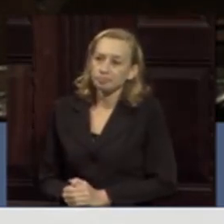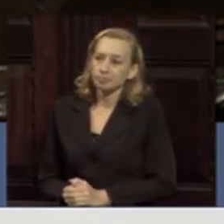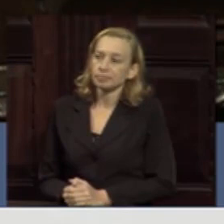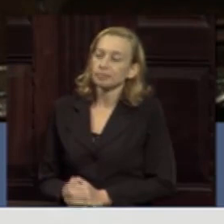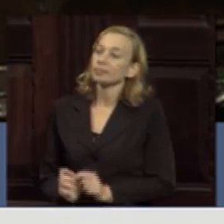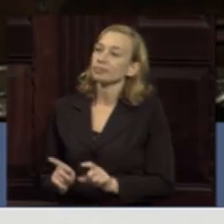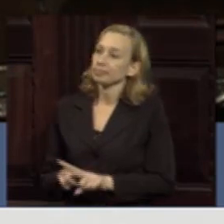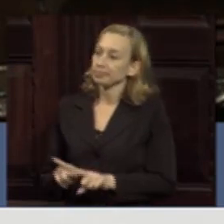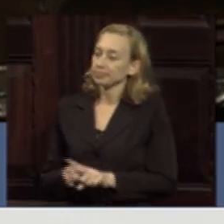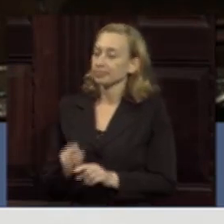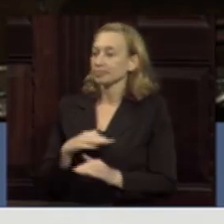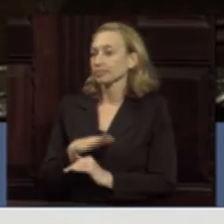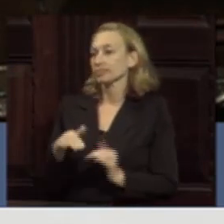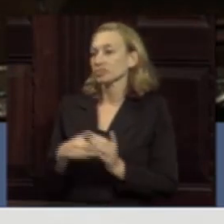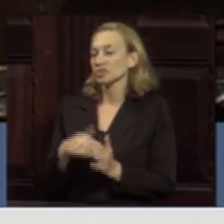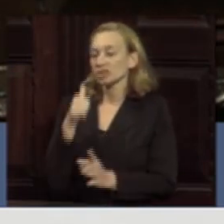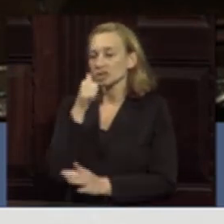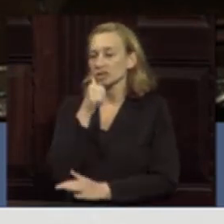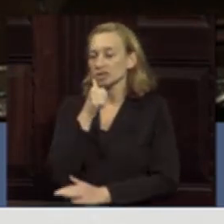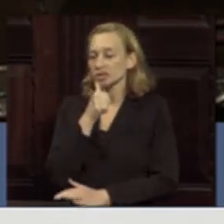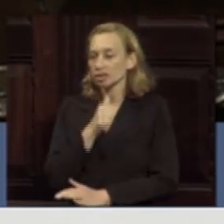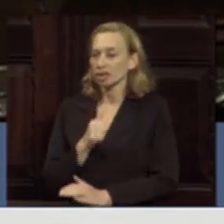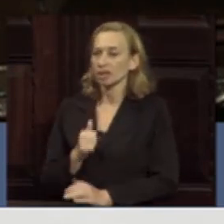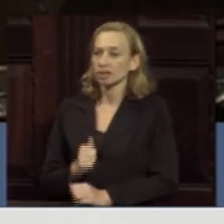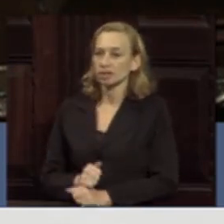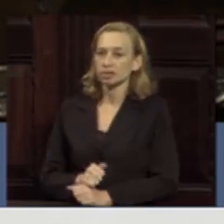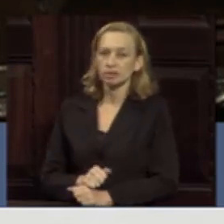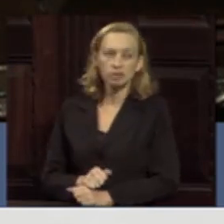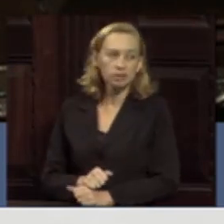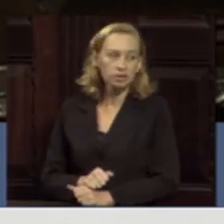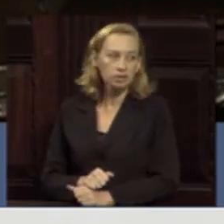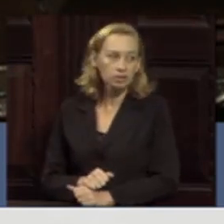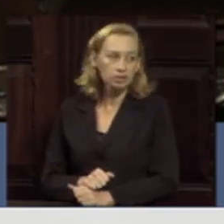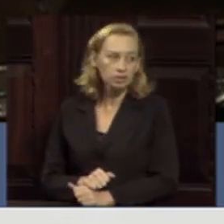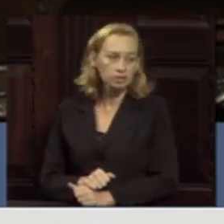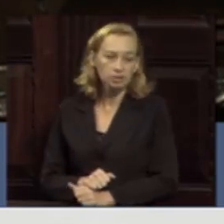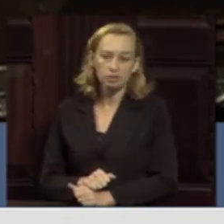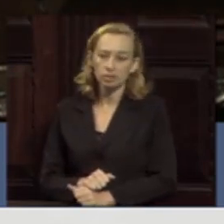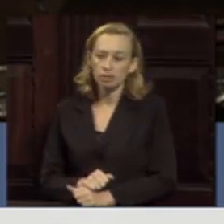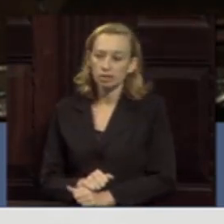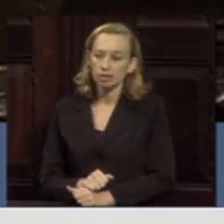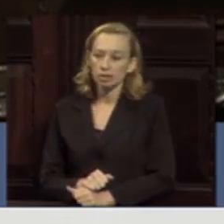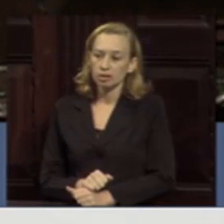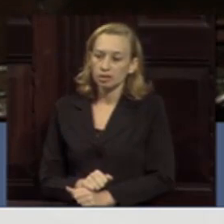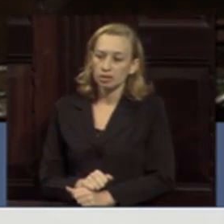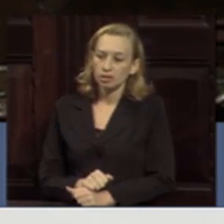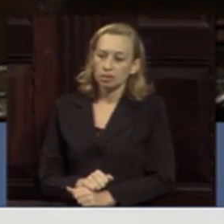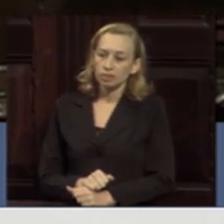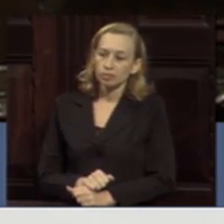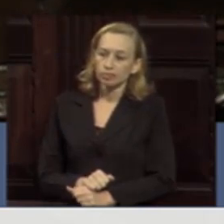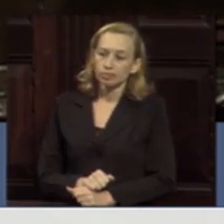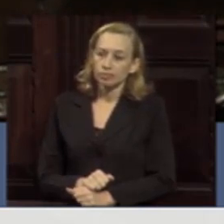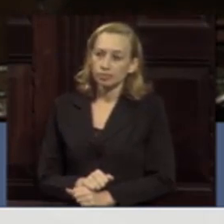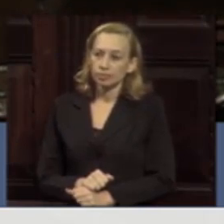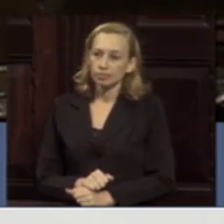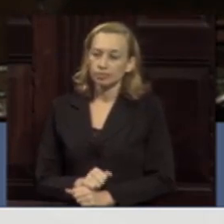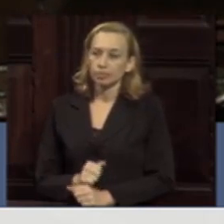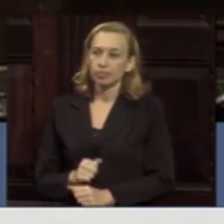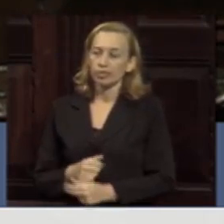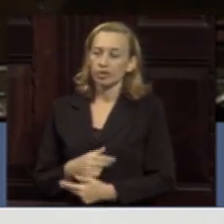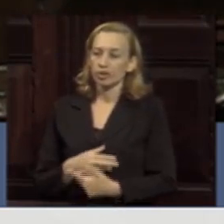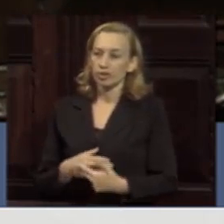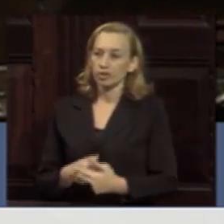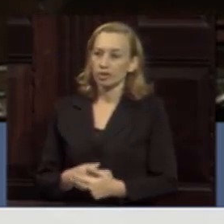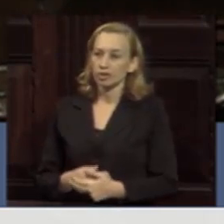saudar aqui todas as mulheres, deputada Rejane, que eu acho que lutam contra o machismo, lutam contra a